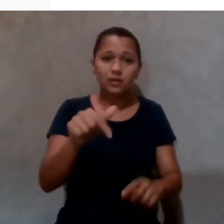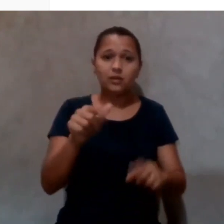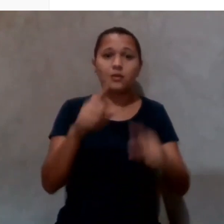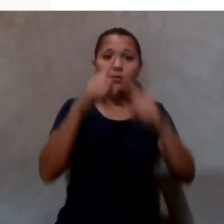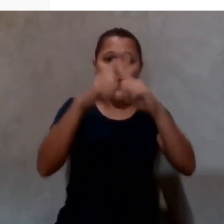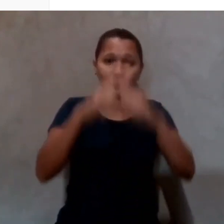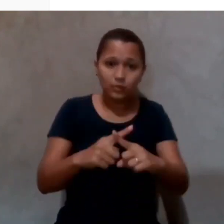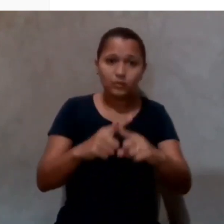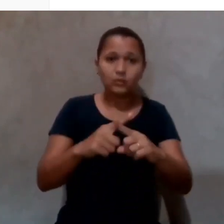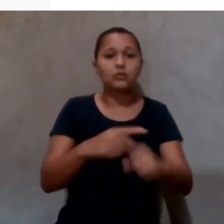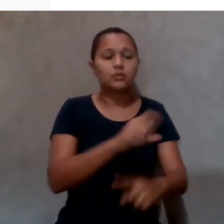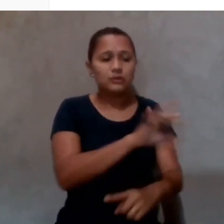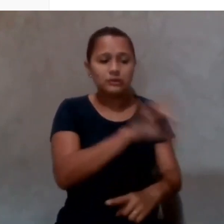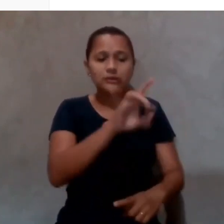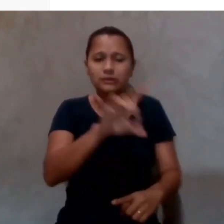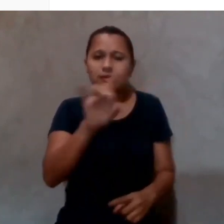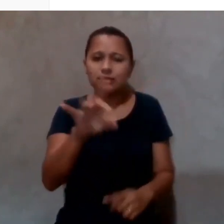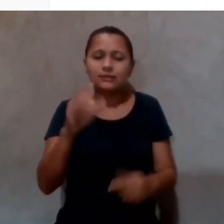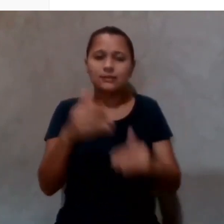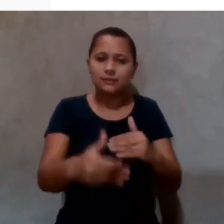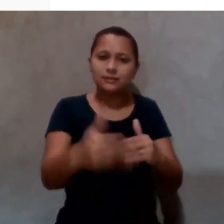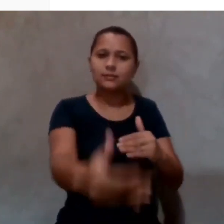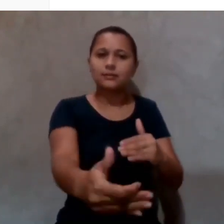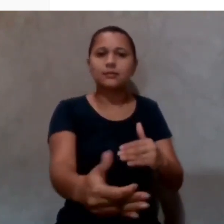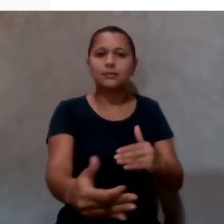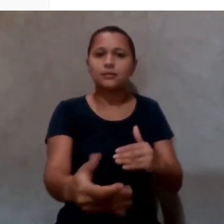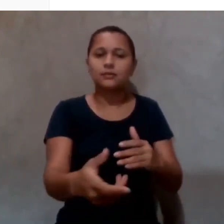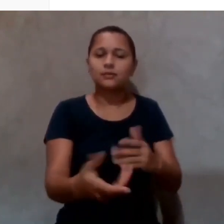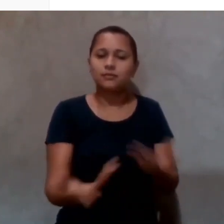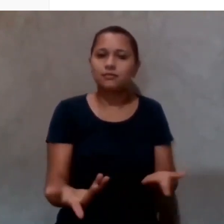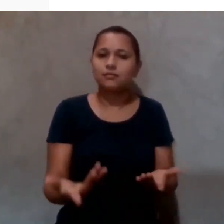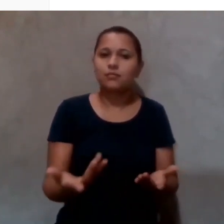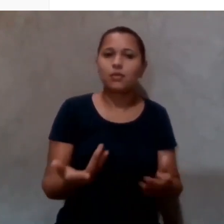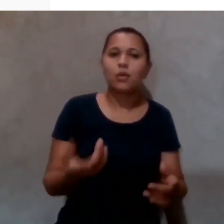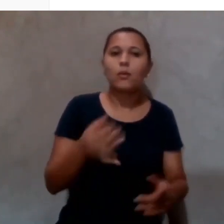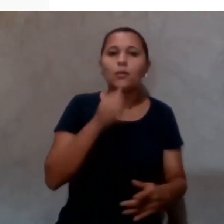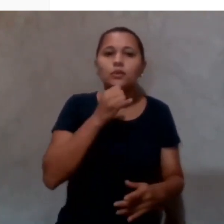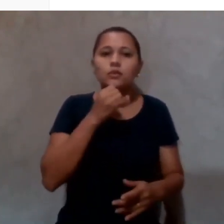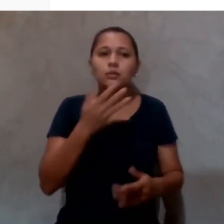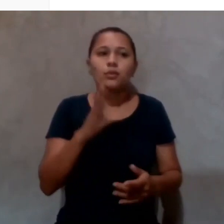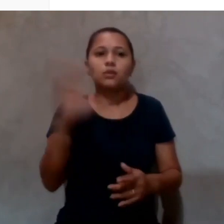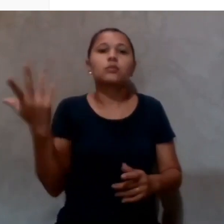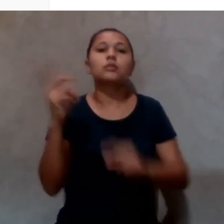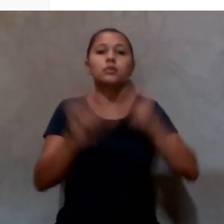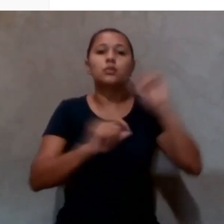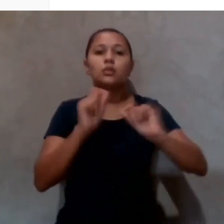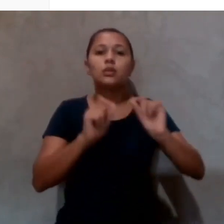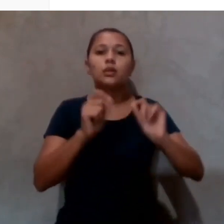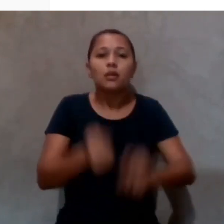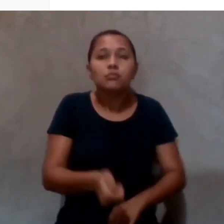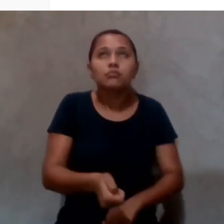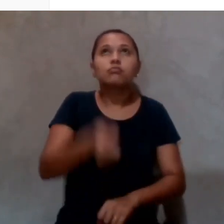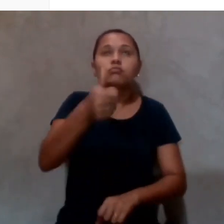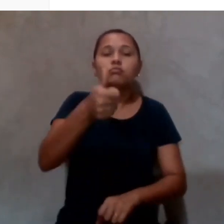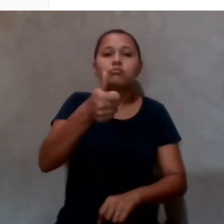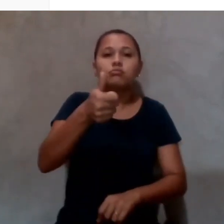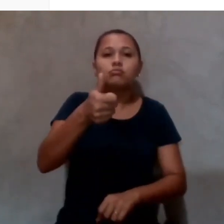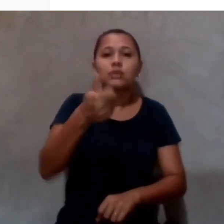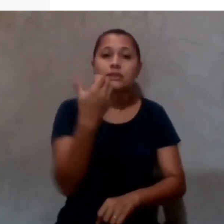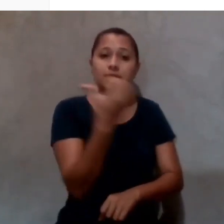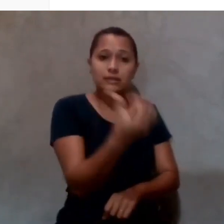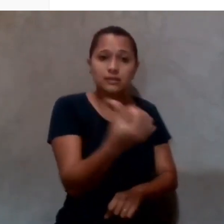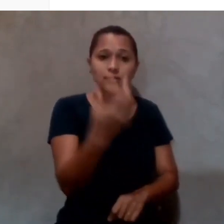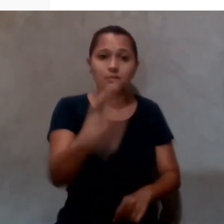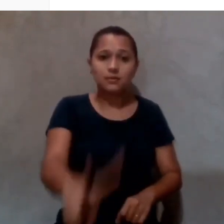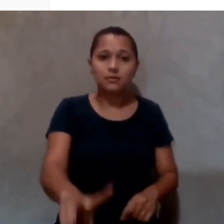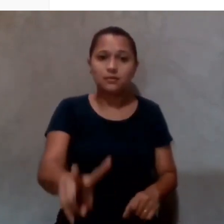vezes. Então, cada lançamento da moeda equivale a uma etapa. E podemos observar que cada etapa tem uma